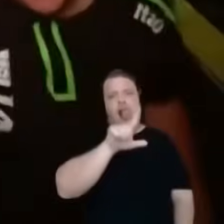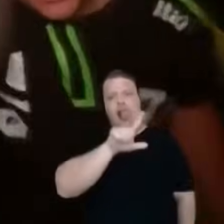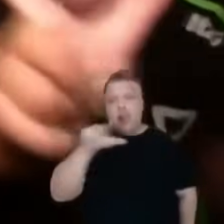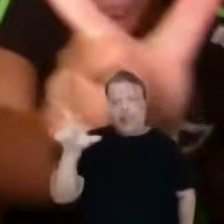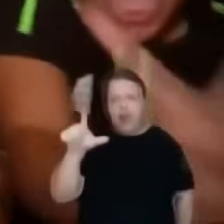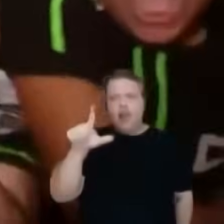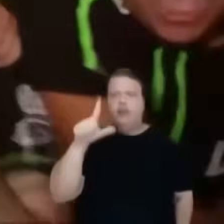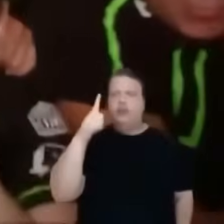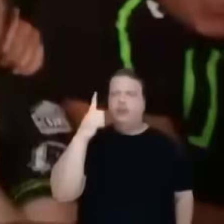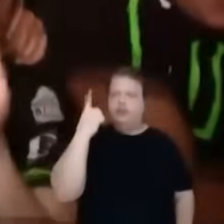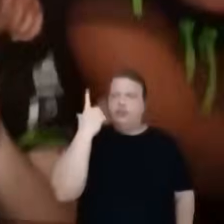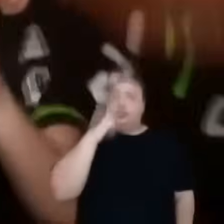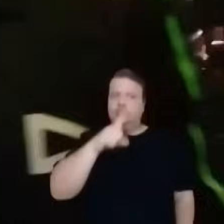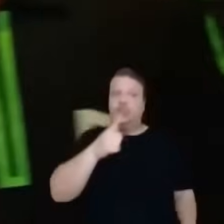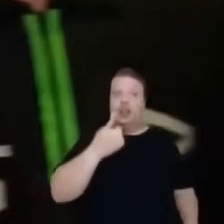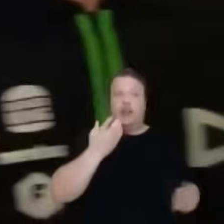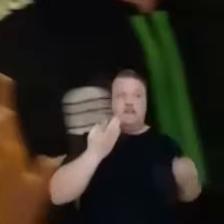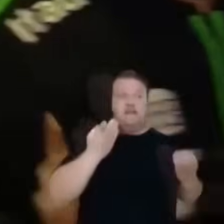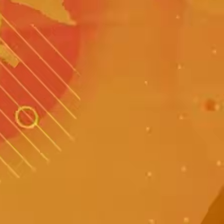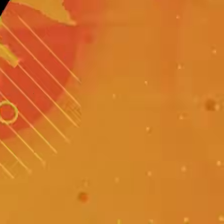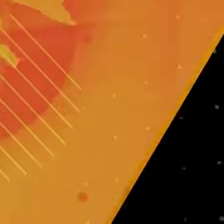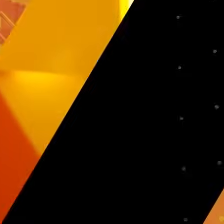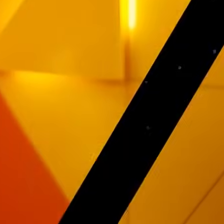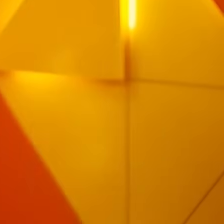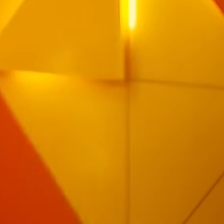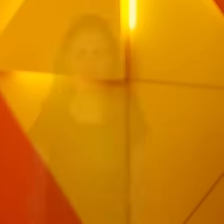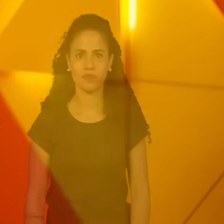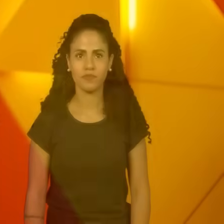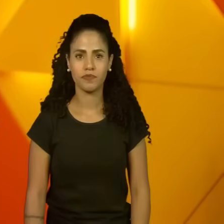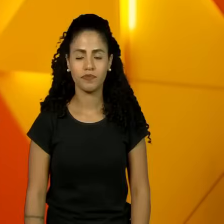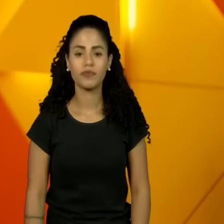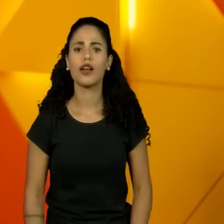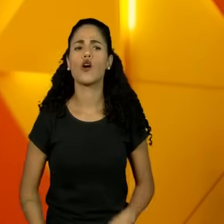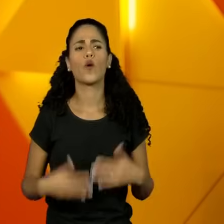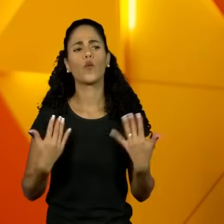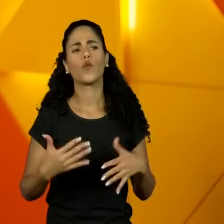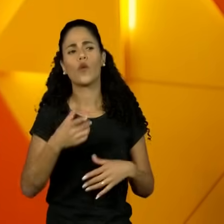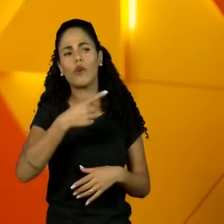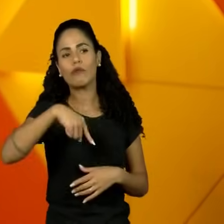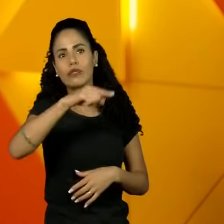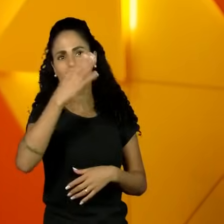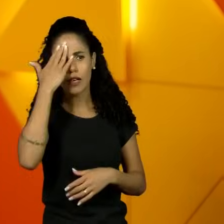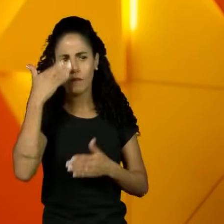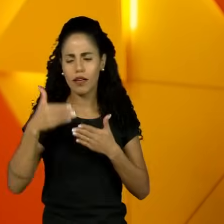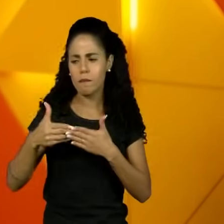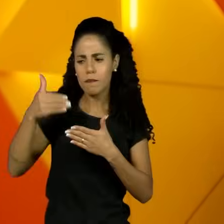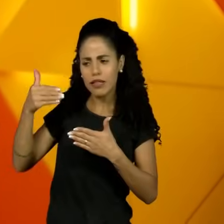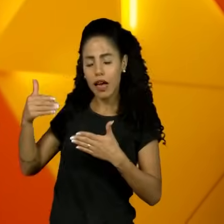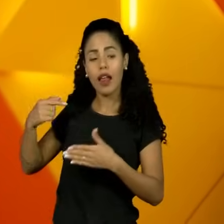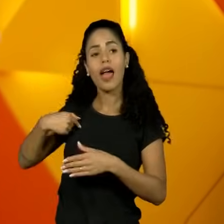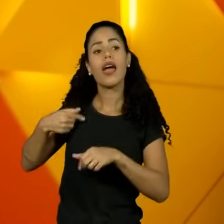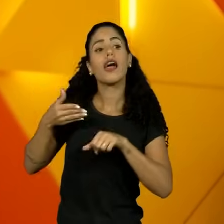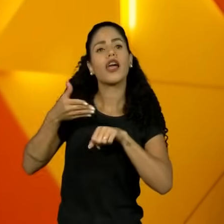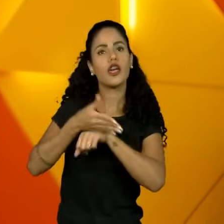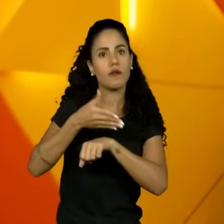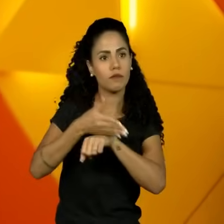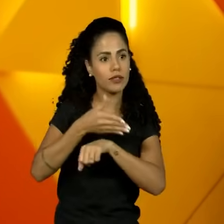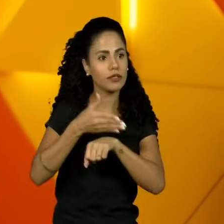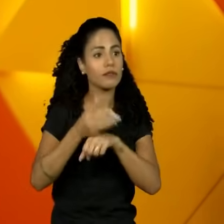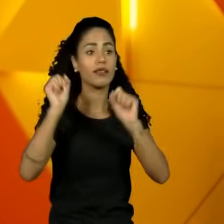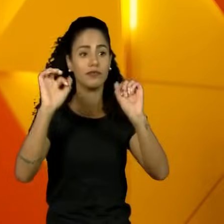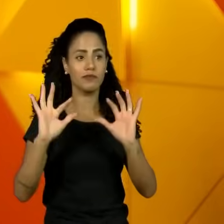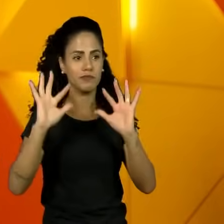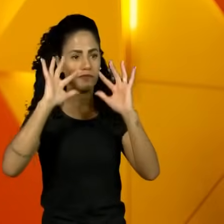o mapa e sai na frente da série! Gente, vocês sabem que há tempos atrás eu participei de um desses